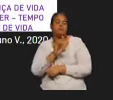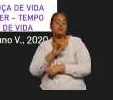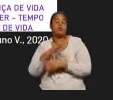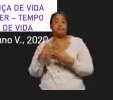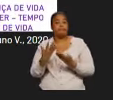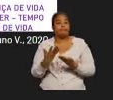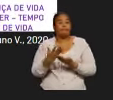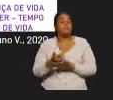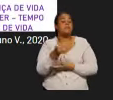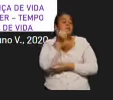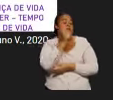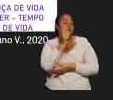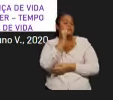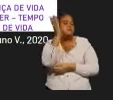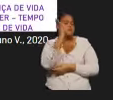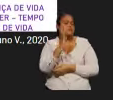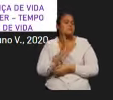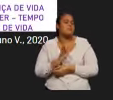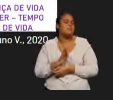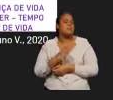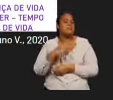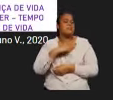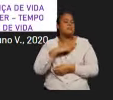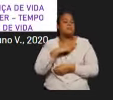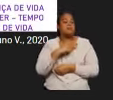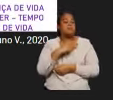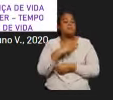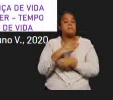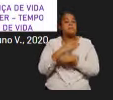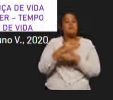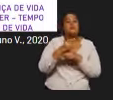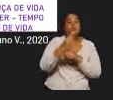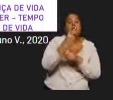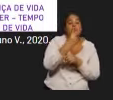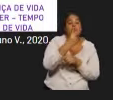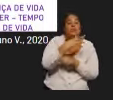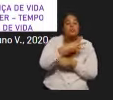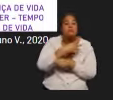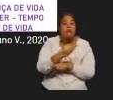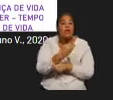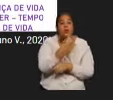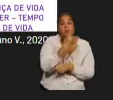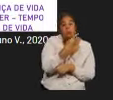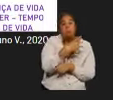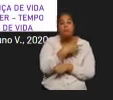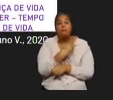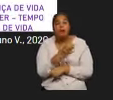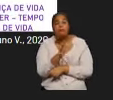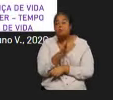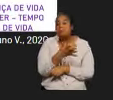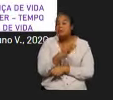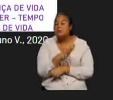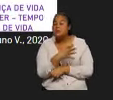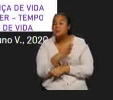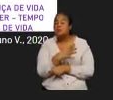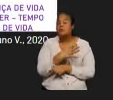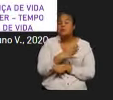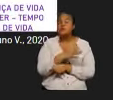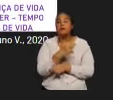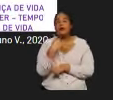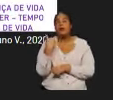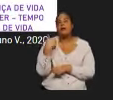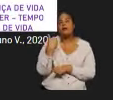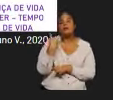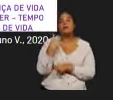seja as mulheres brasileiras elas estão tendo menos de dois filhos dentro aí do seu período né de vida fértil aí de